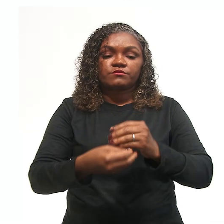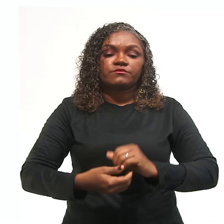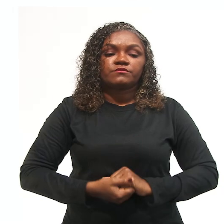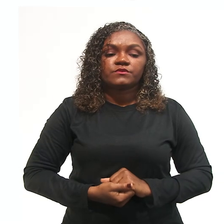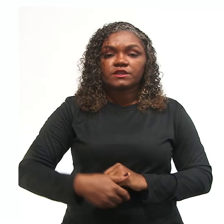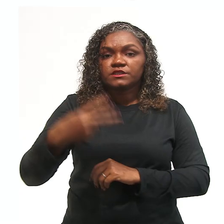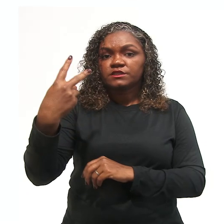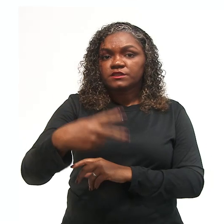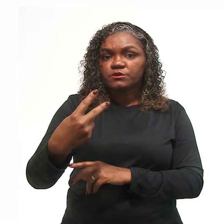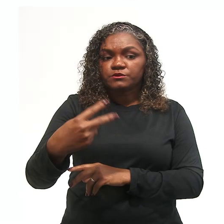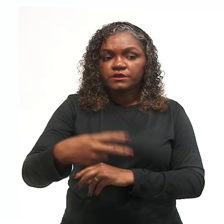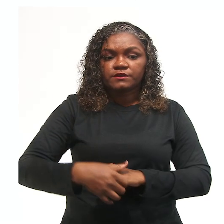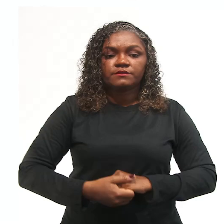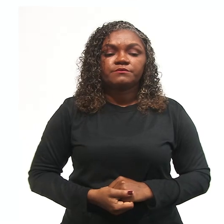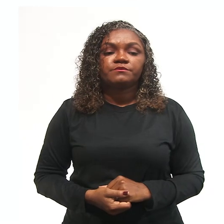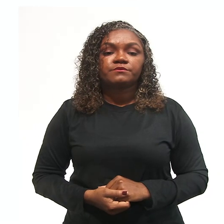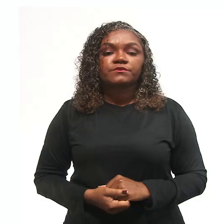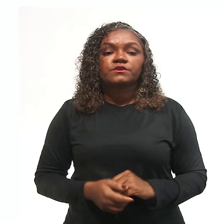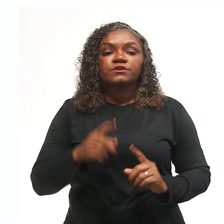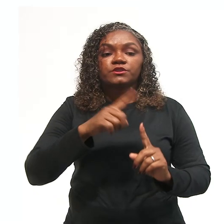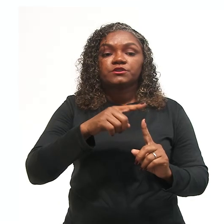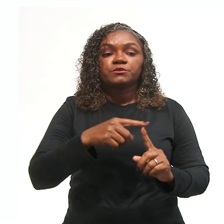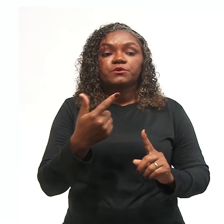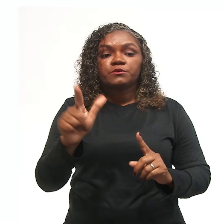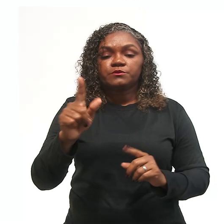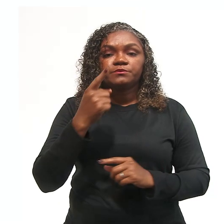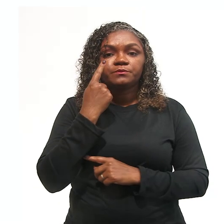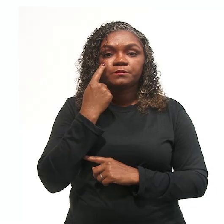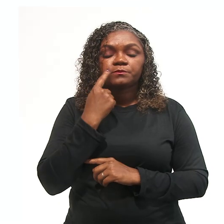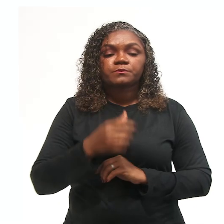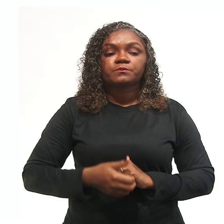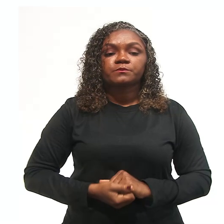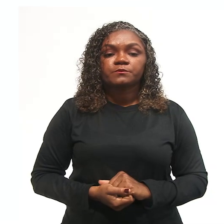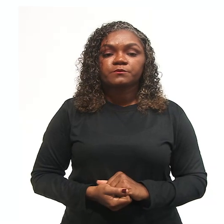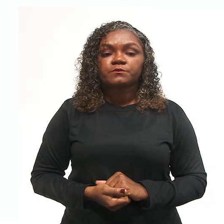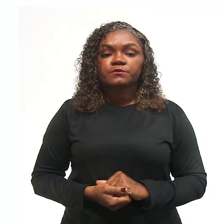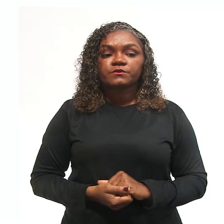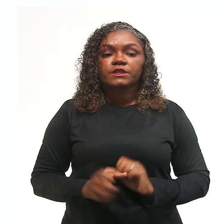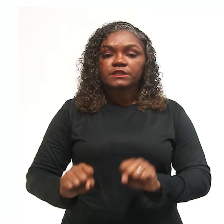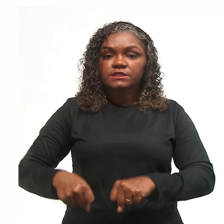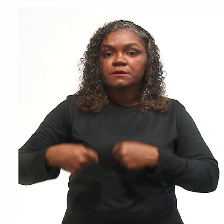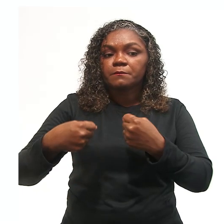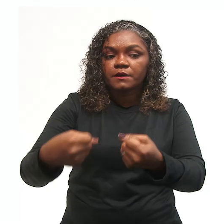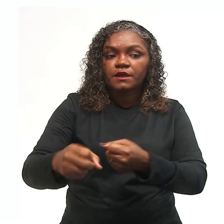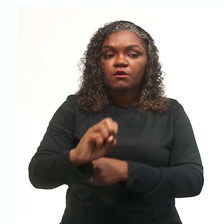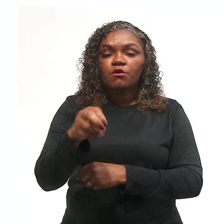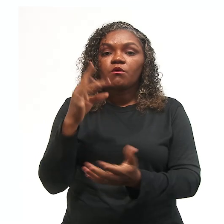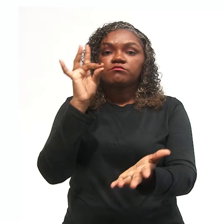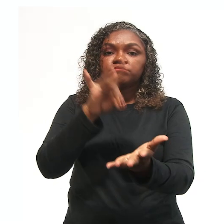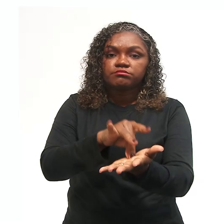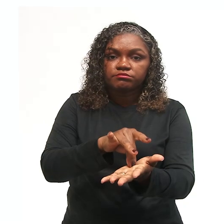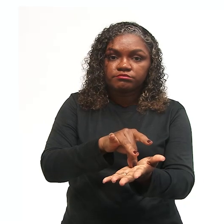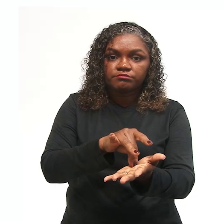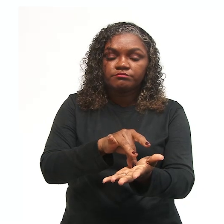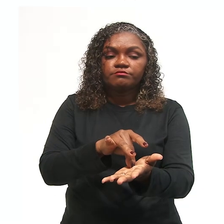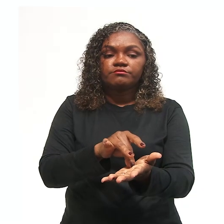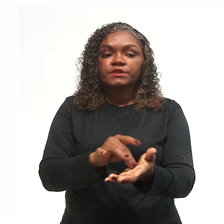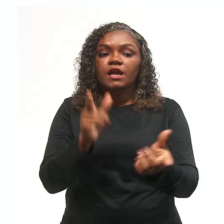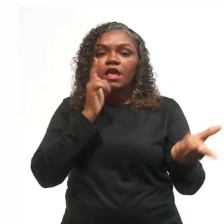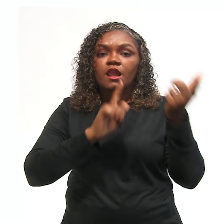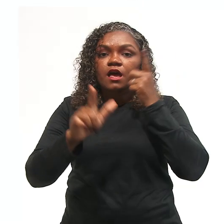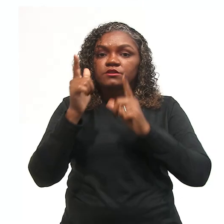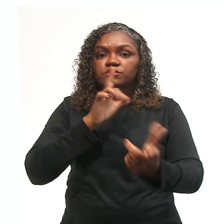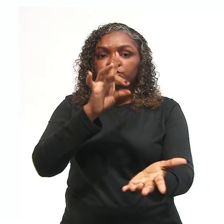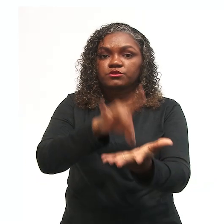função secundária. Perfeito? Próximo tipo de orçamento, orçamento de desempenho, ou então também